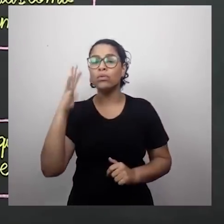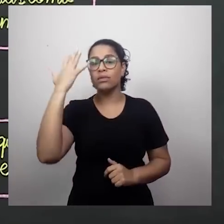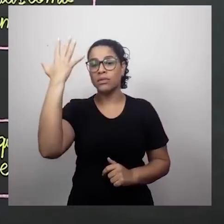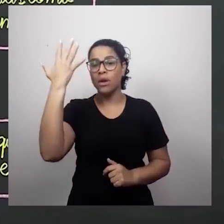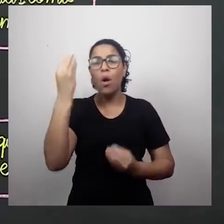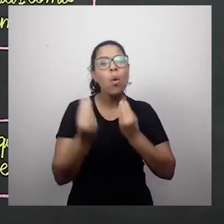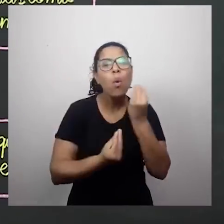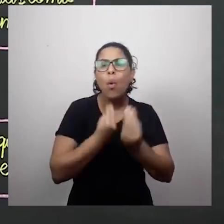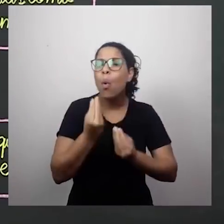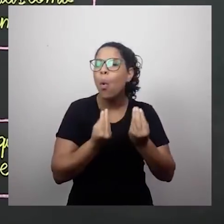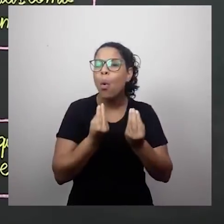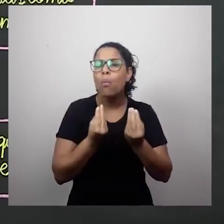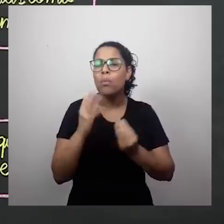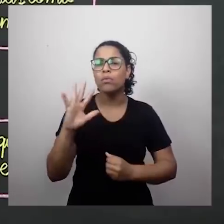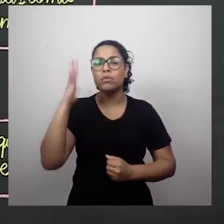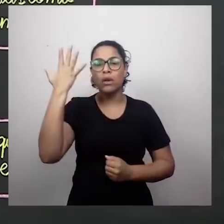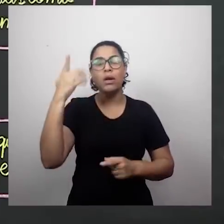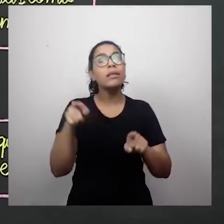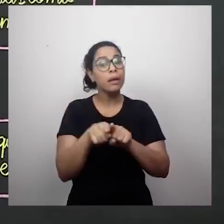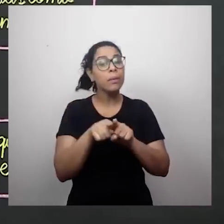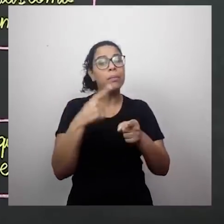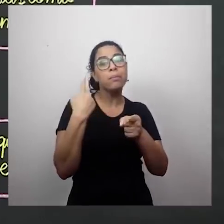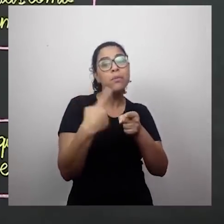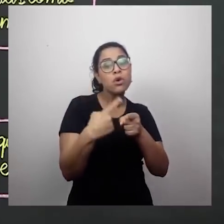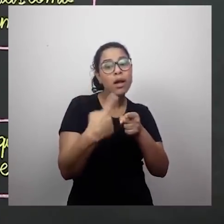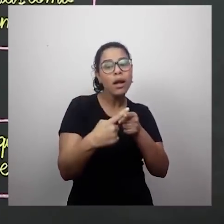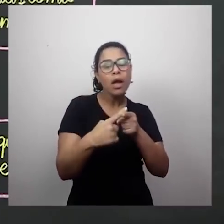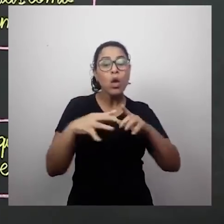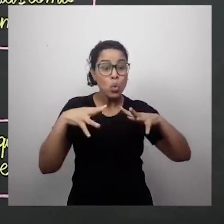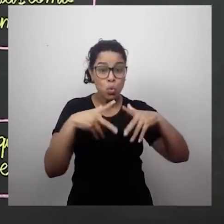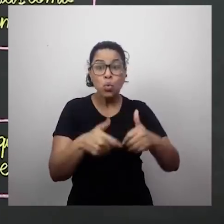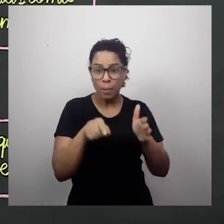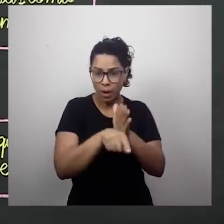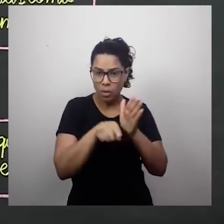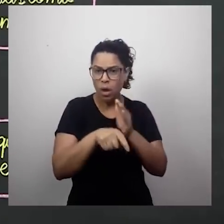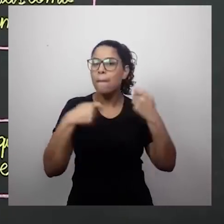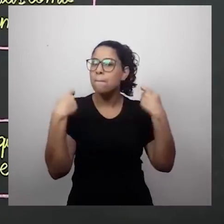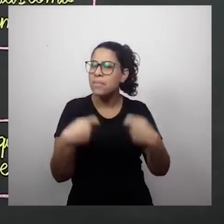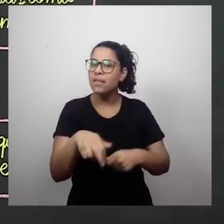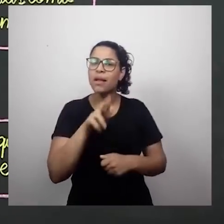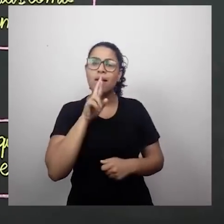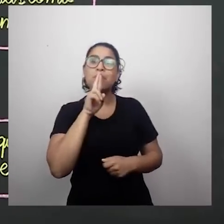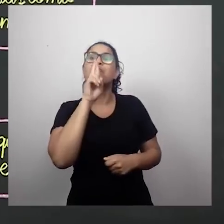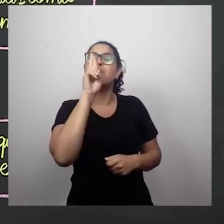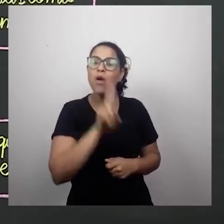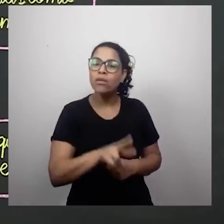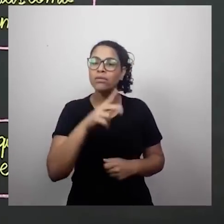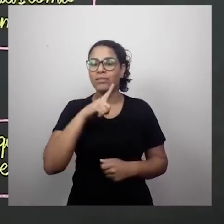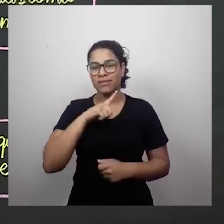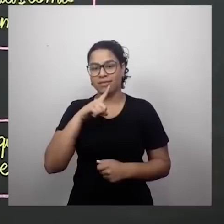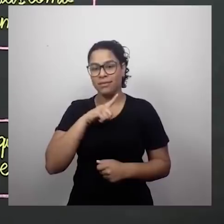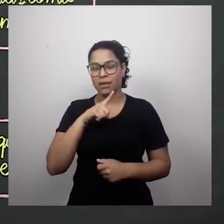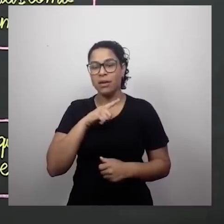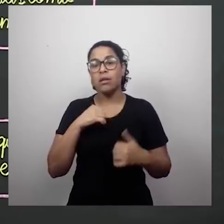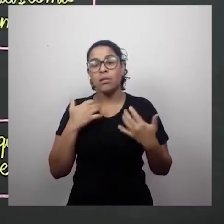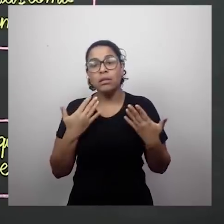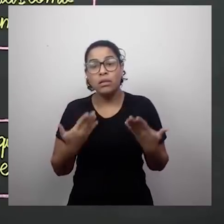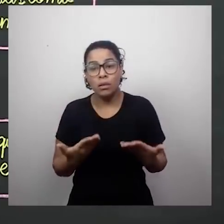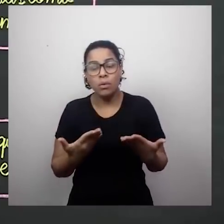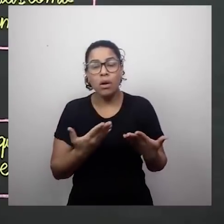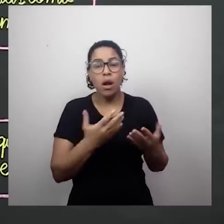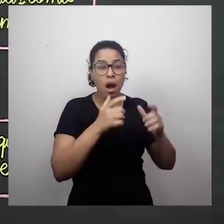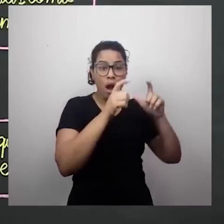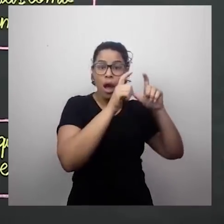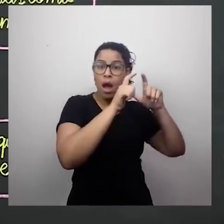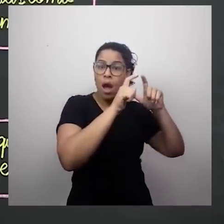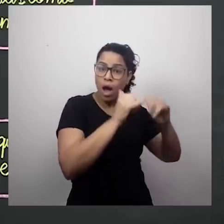aconteceu, como e de preferência o porquê também. Ou seja, todas essas perguntas elas precisam ser respondidas em uma notícia. A notícia pode fazer isso em poucas linhas,